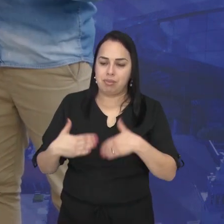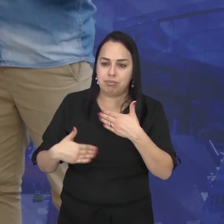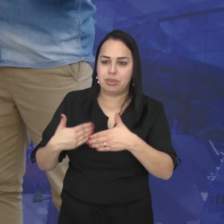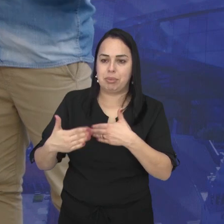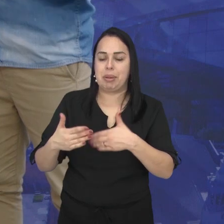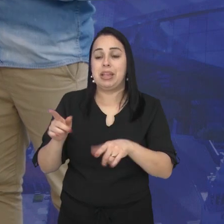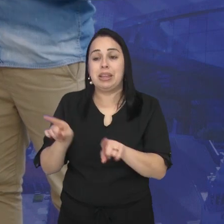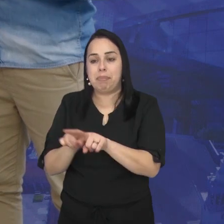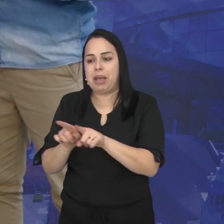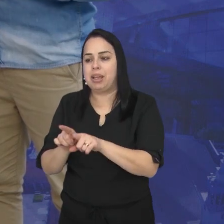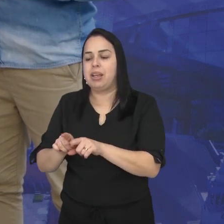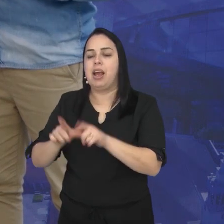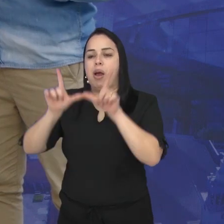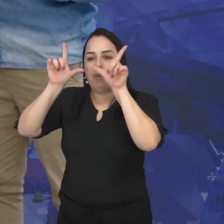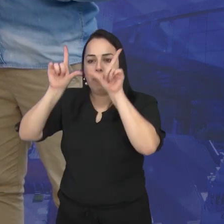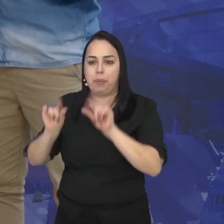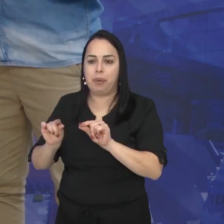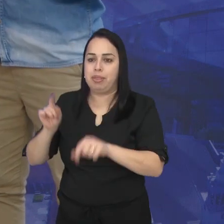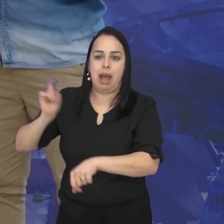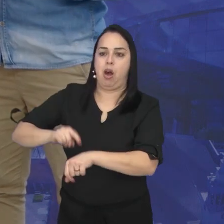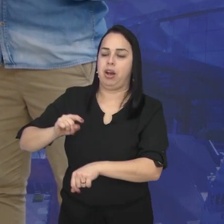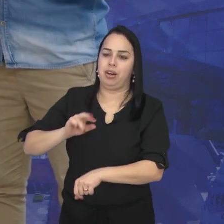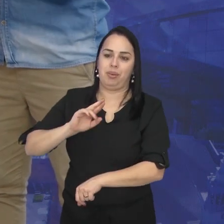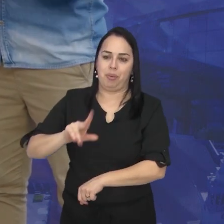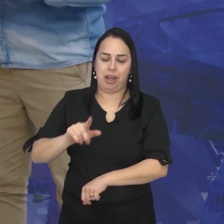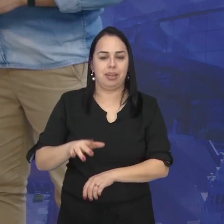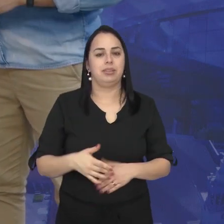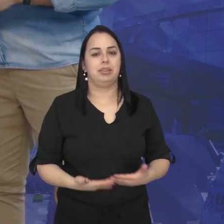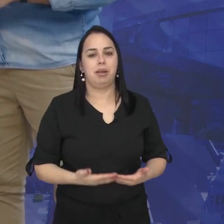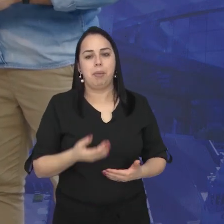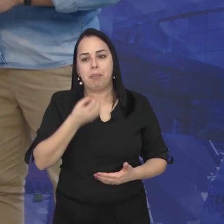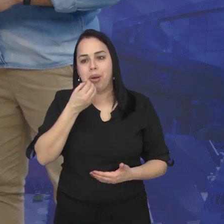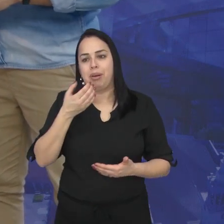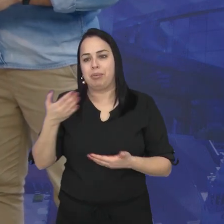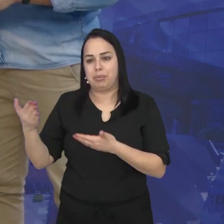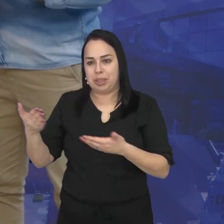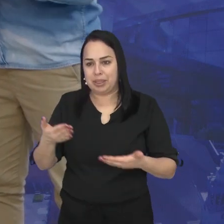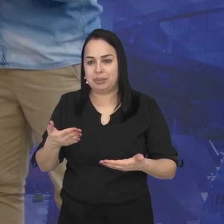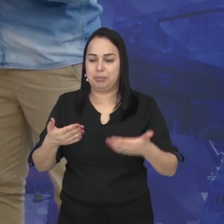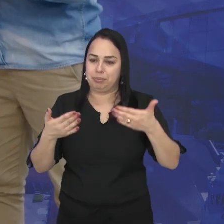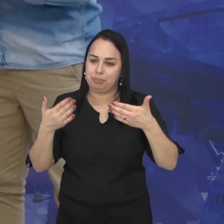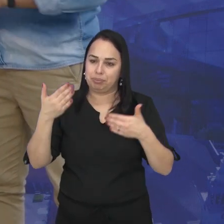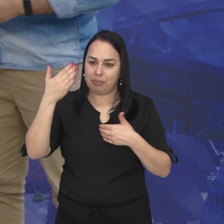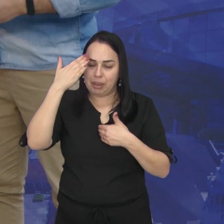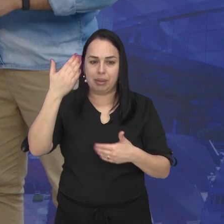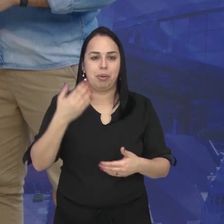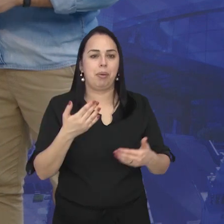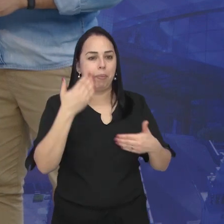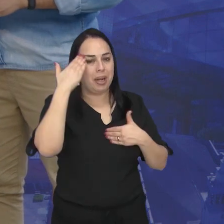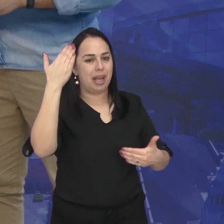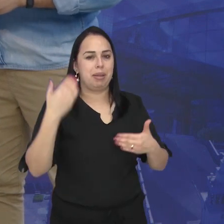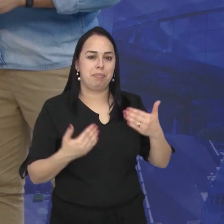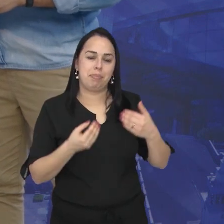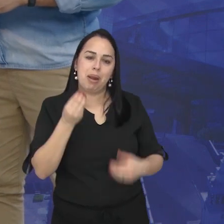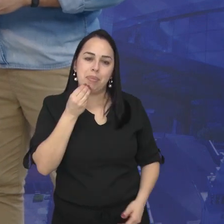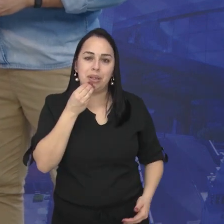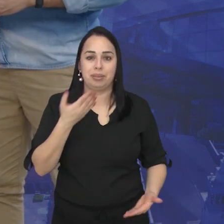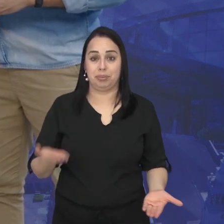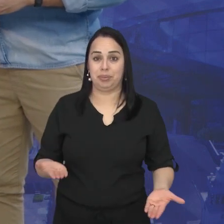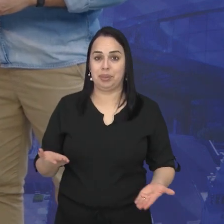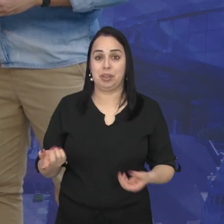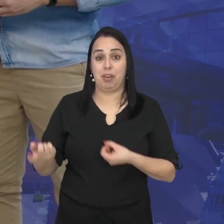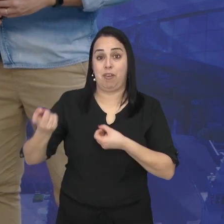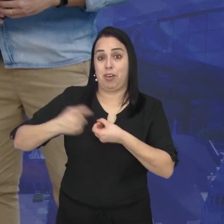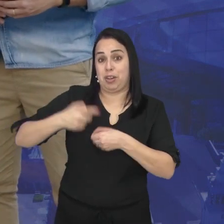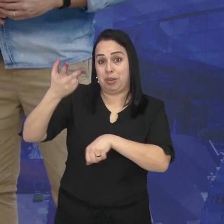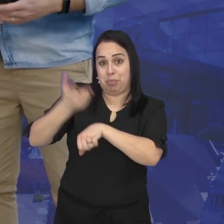é do nada que a gente consegue sair. Mas, Débora, muito obrigado pela sua participação aqui, seja sempre muito bem-vinda. Muito obrigada pela